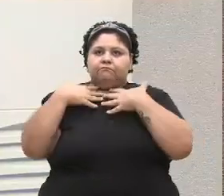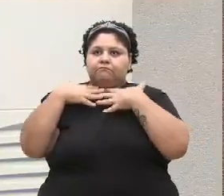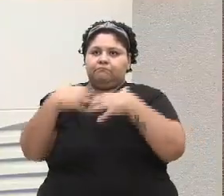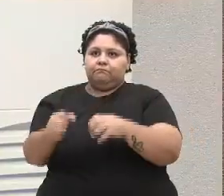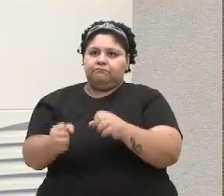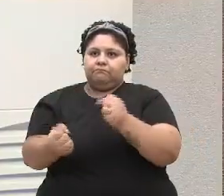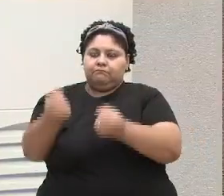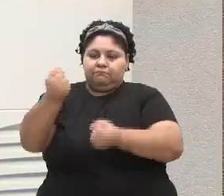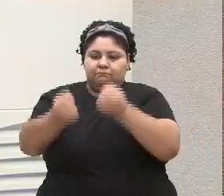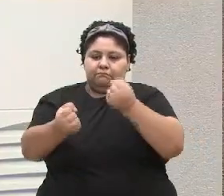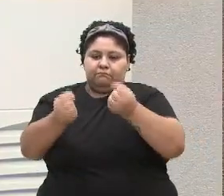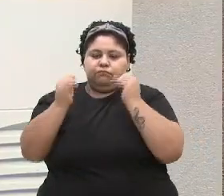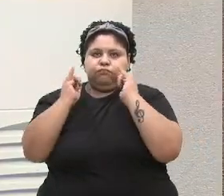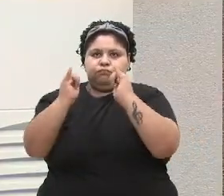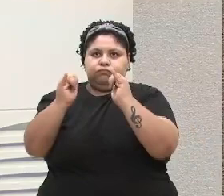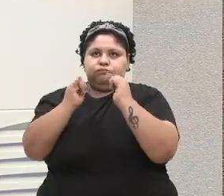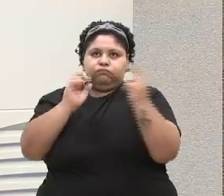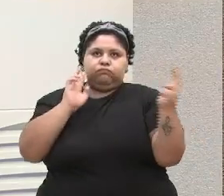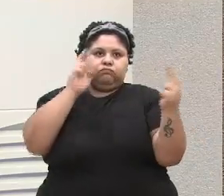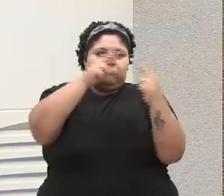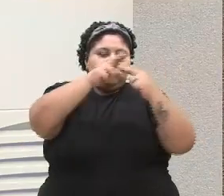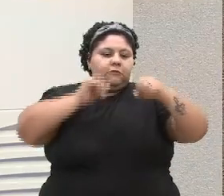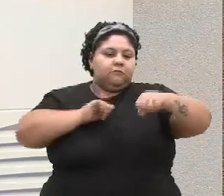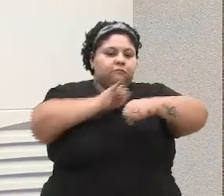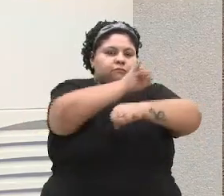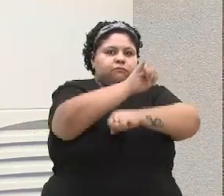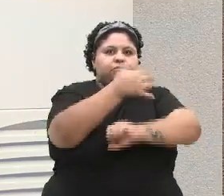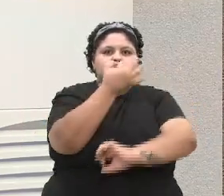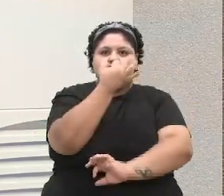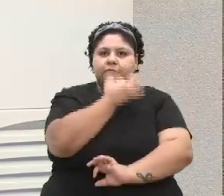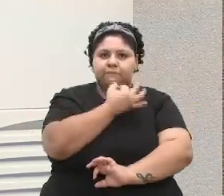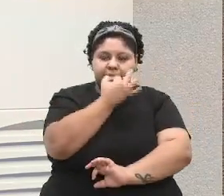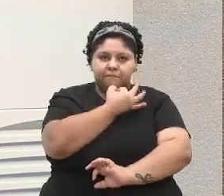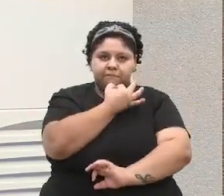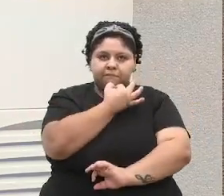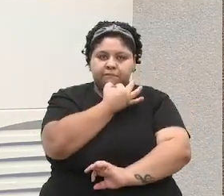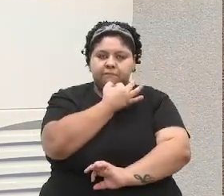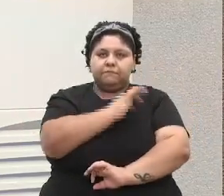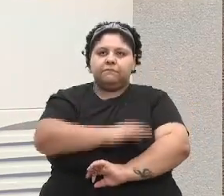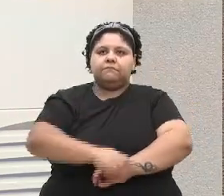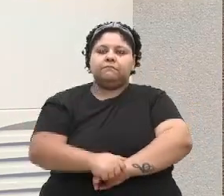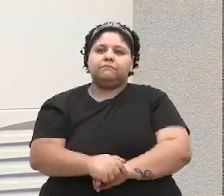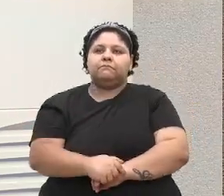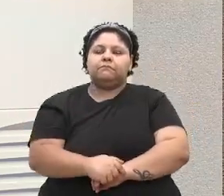Transporte e Mobilidade, referente ao aeroporto de Caxias do Sul, Hugo Cartegiani.